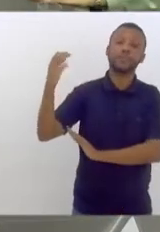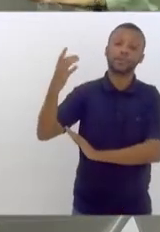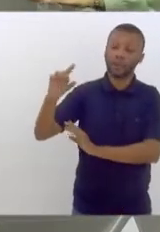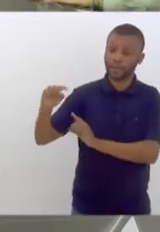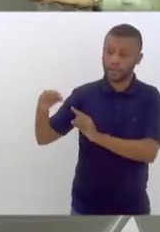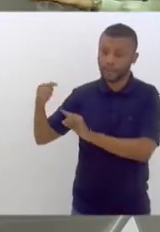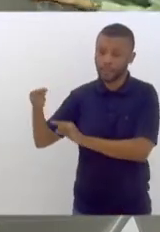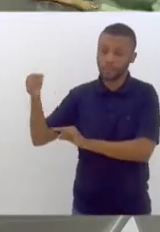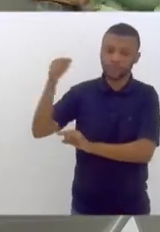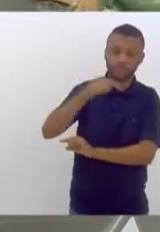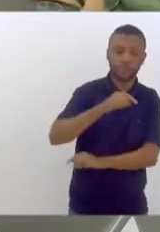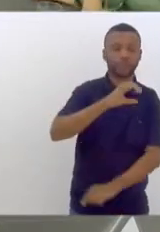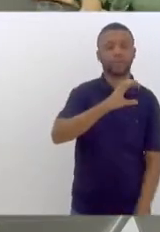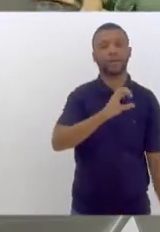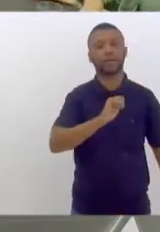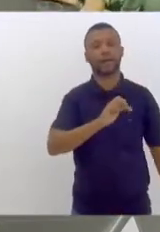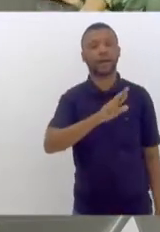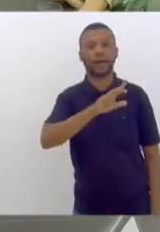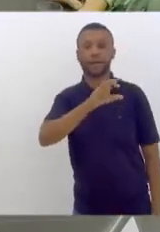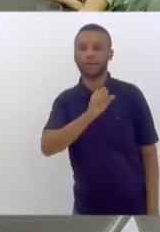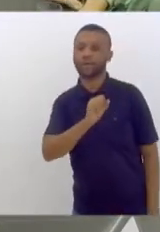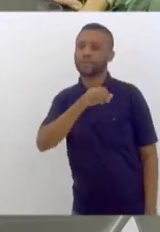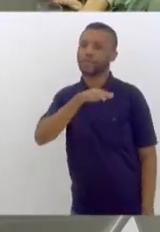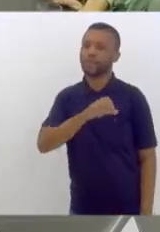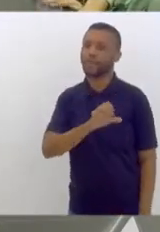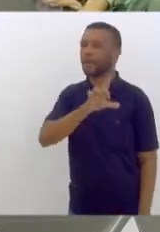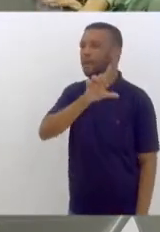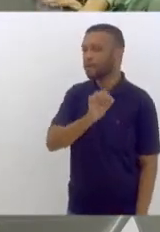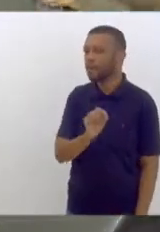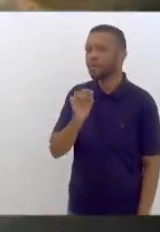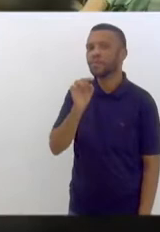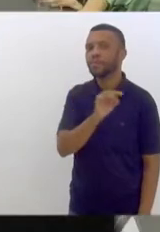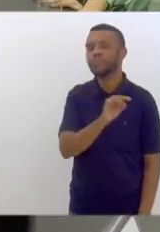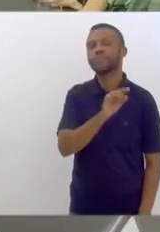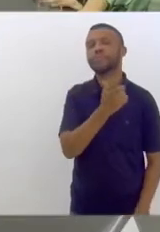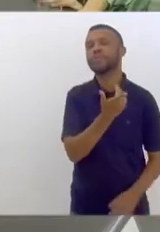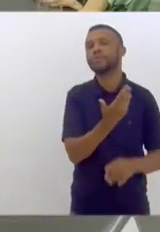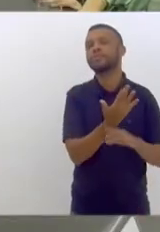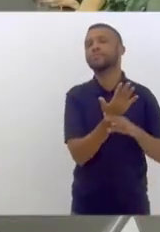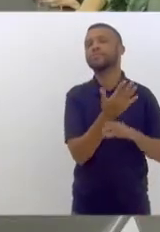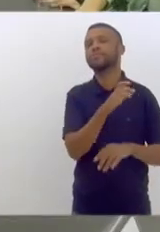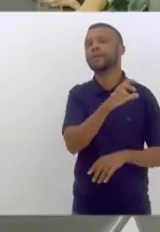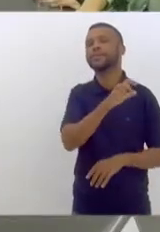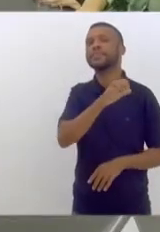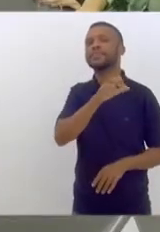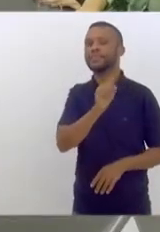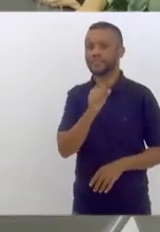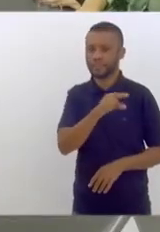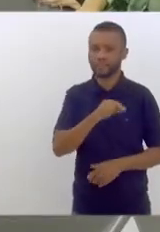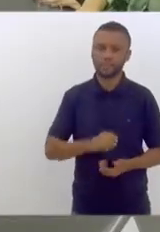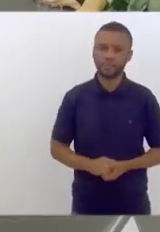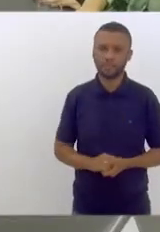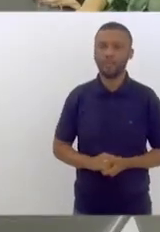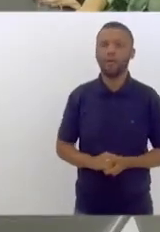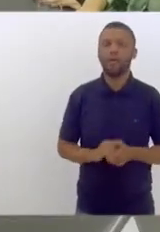secretário Carlos Melo, de Duque de Caxias.